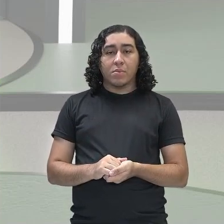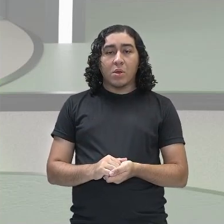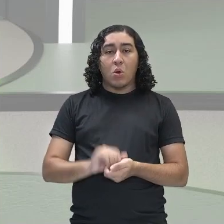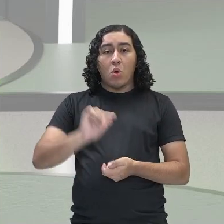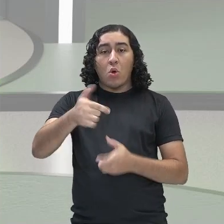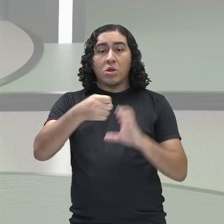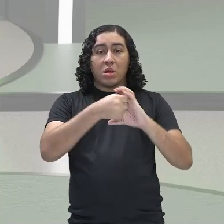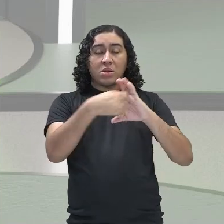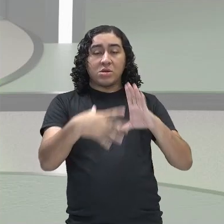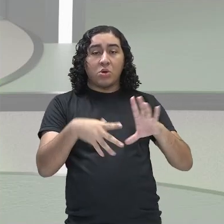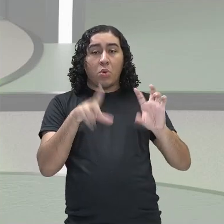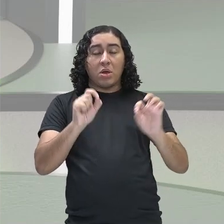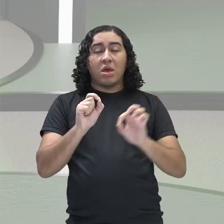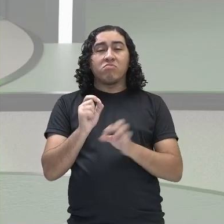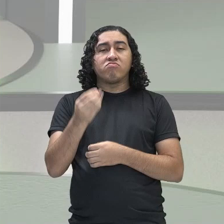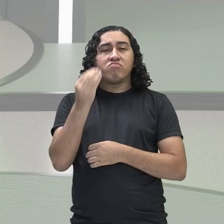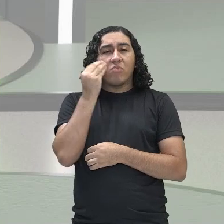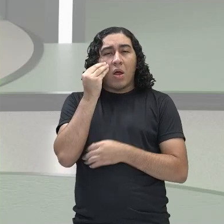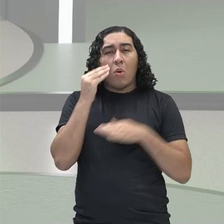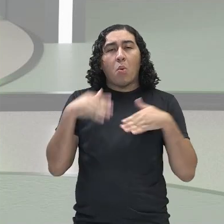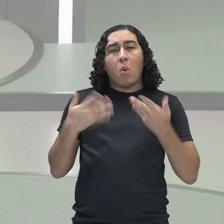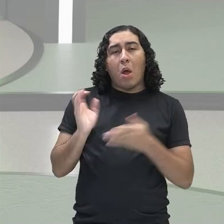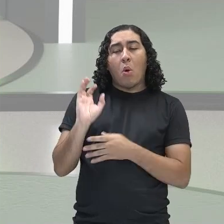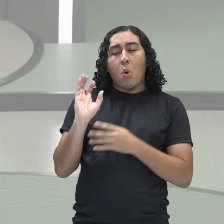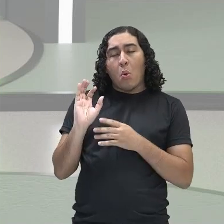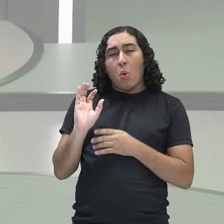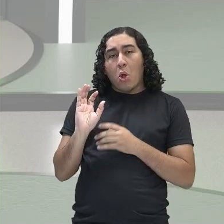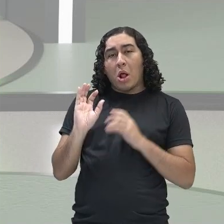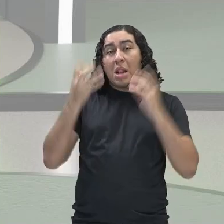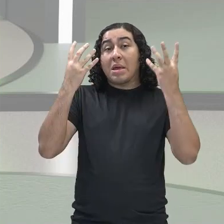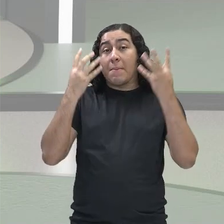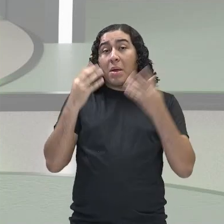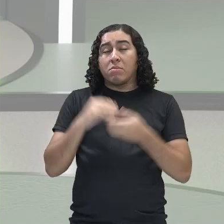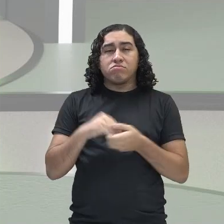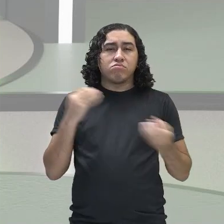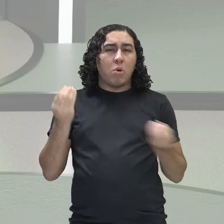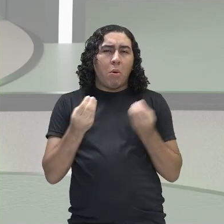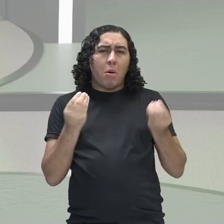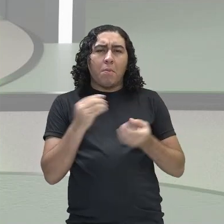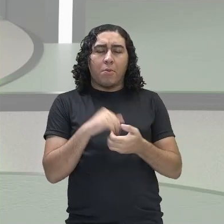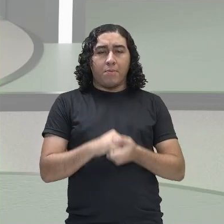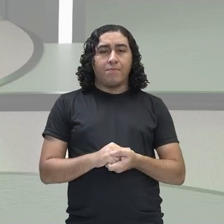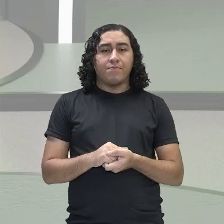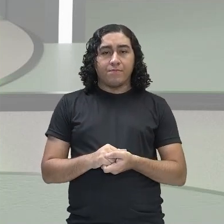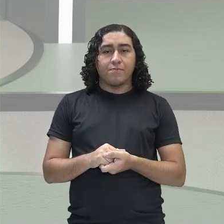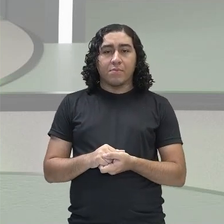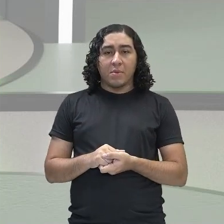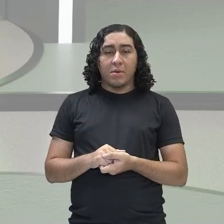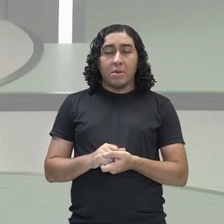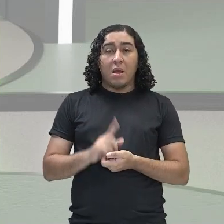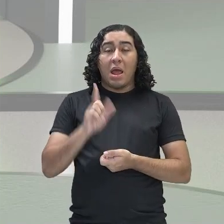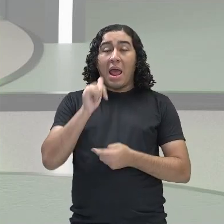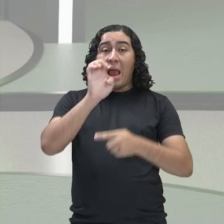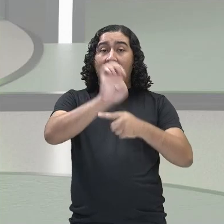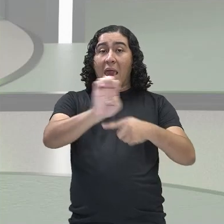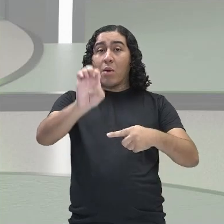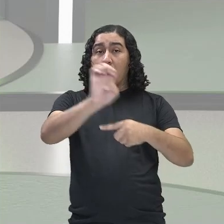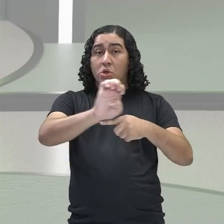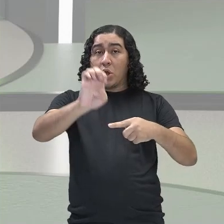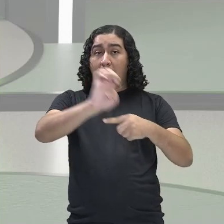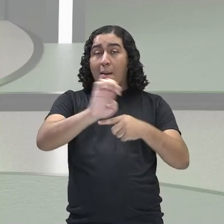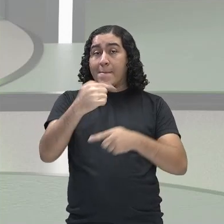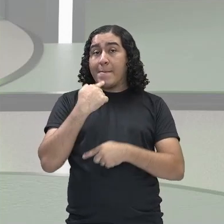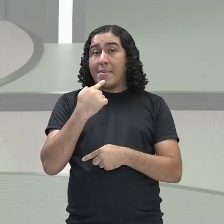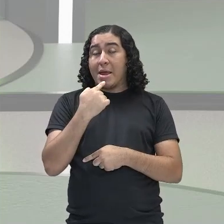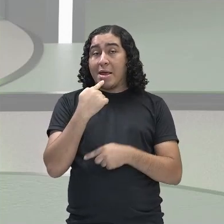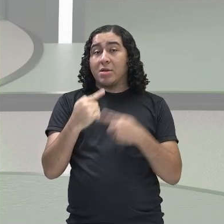gente identifica o clima desse bioma, né? Então, o clima do bioma Amazônia é um clima equatorial, exatamente